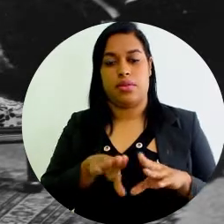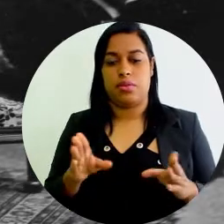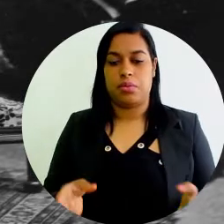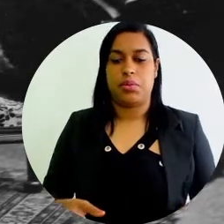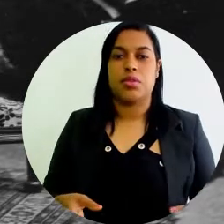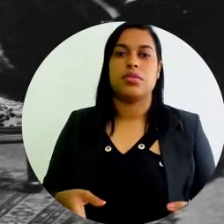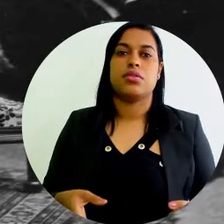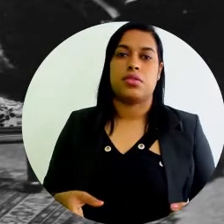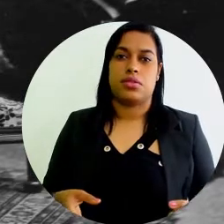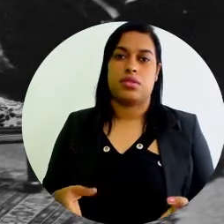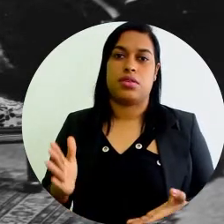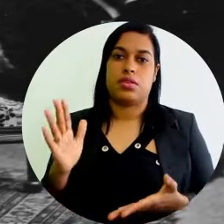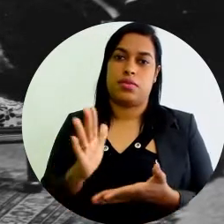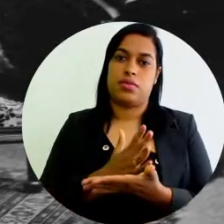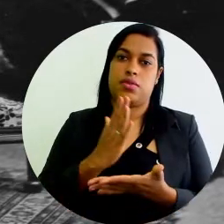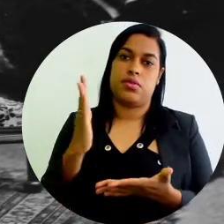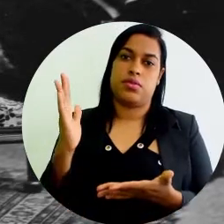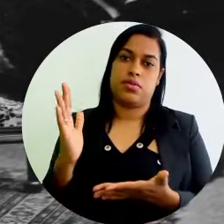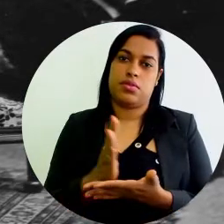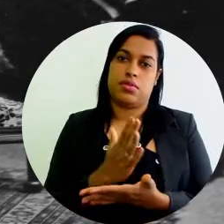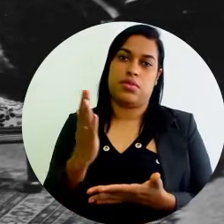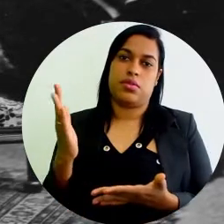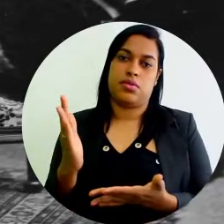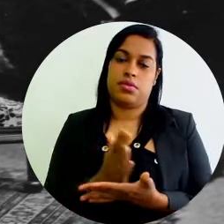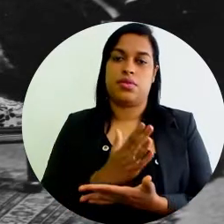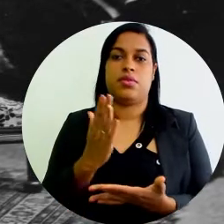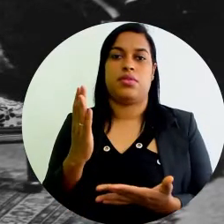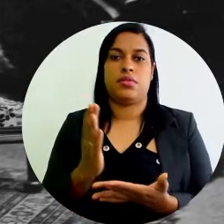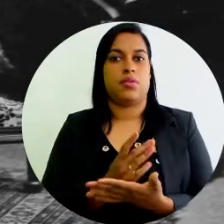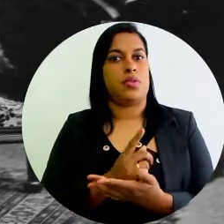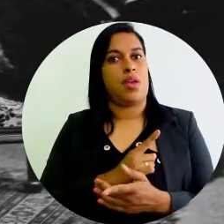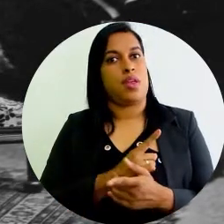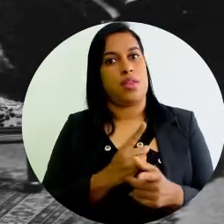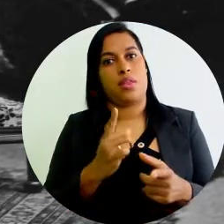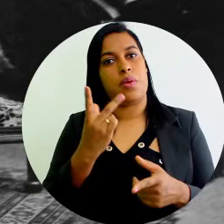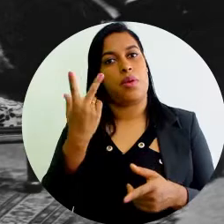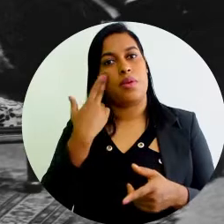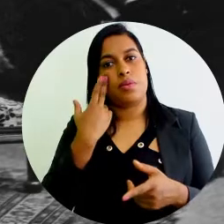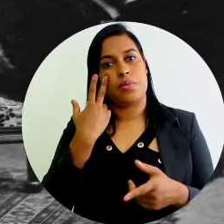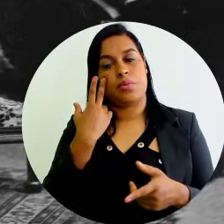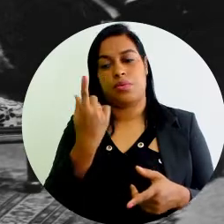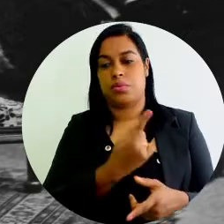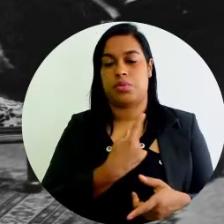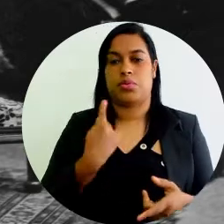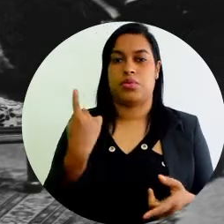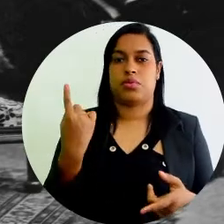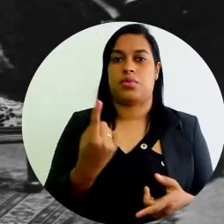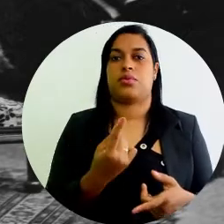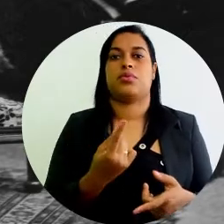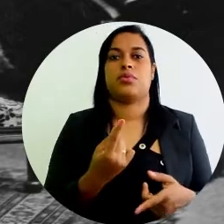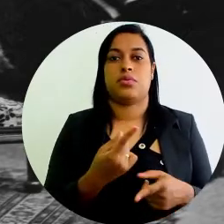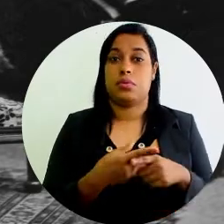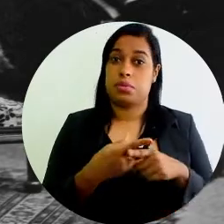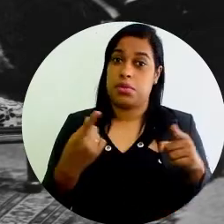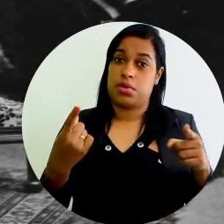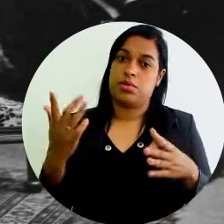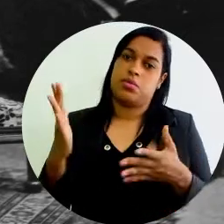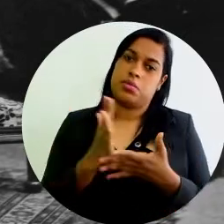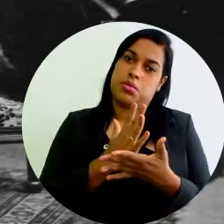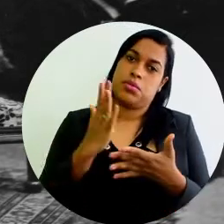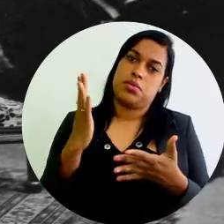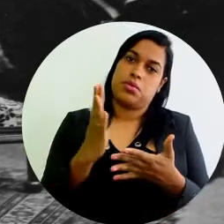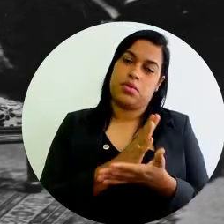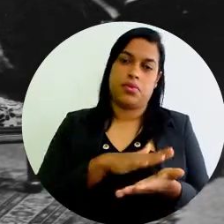ela está sentada a uma mesa e folheando um livro que não é comum como o nosso, os livros